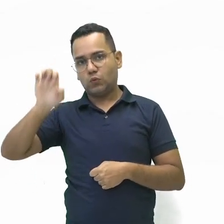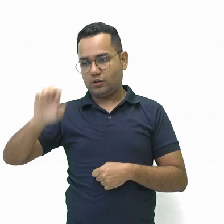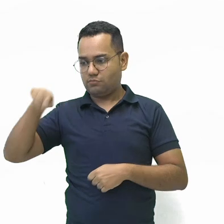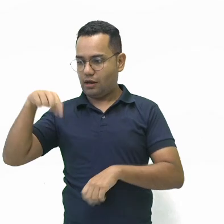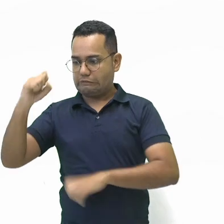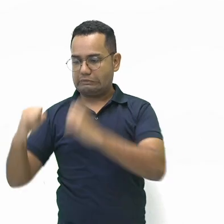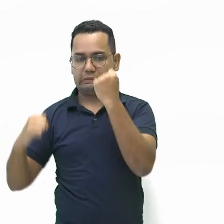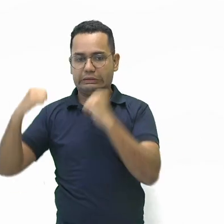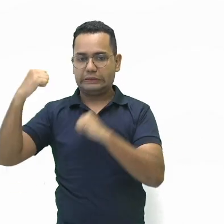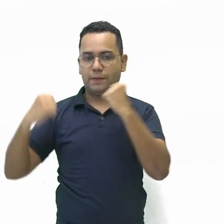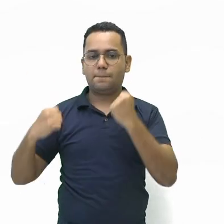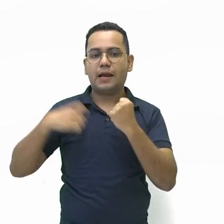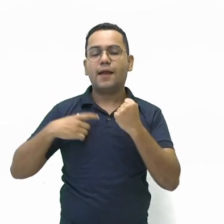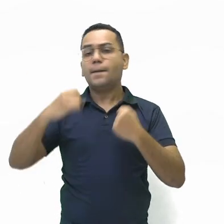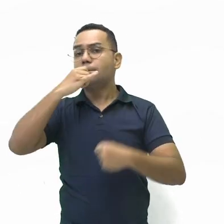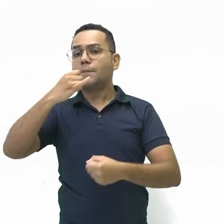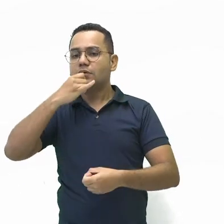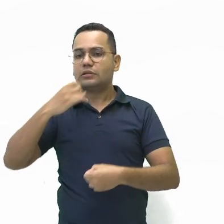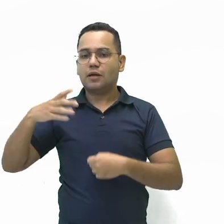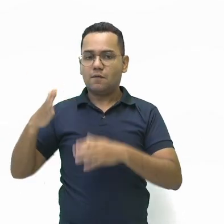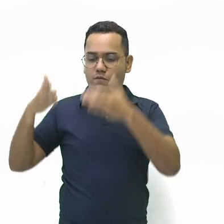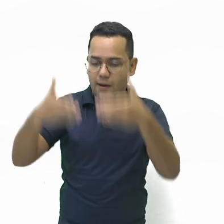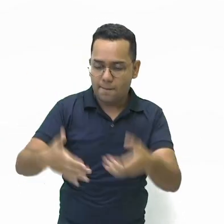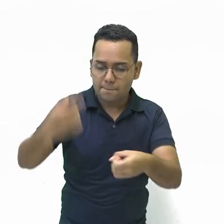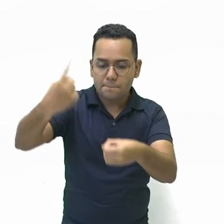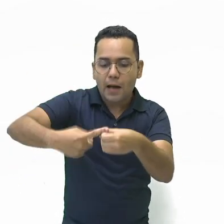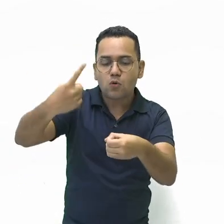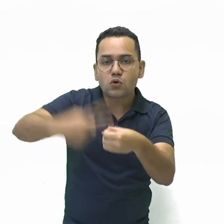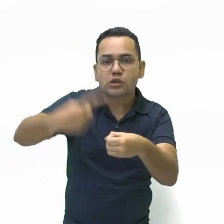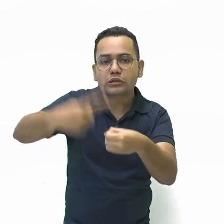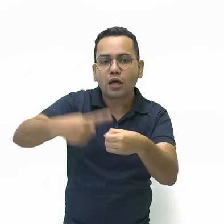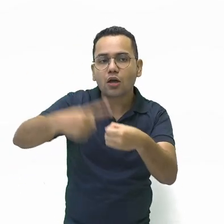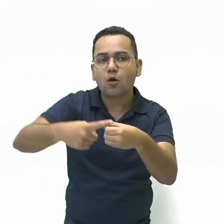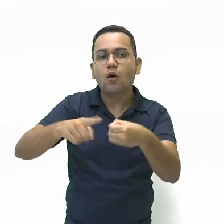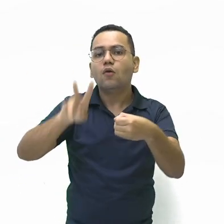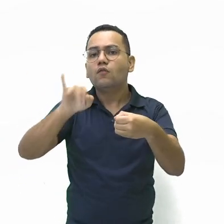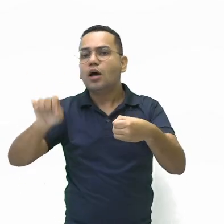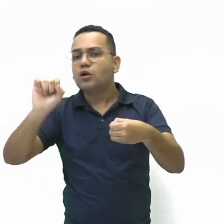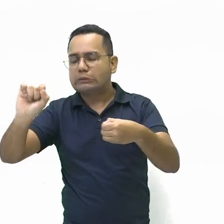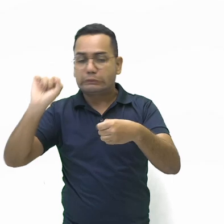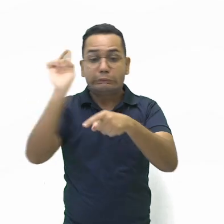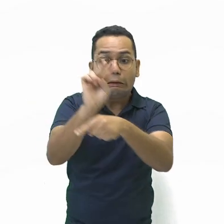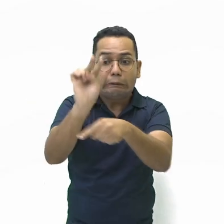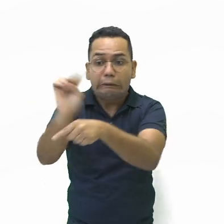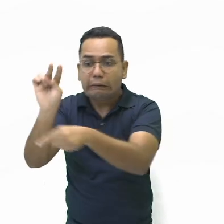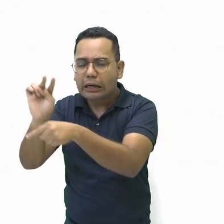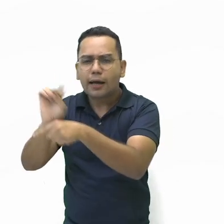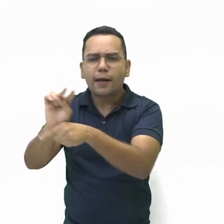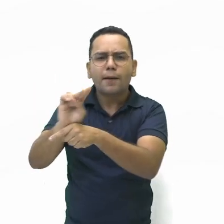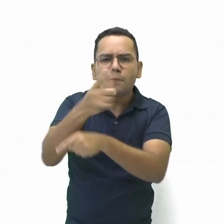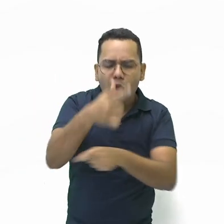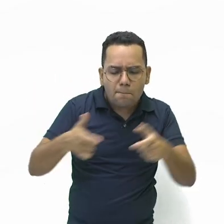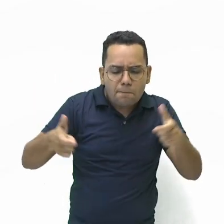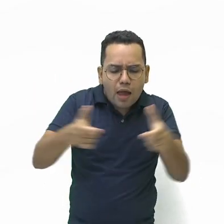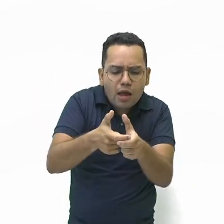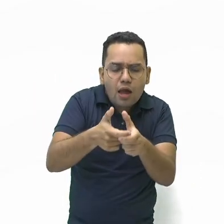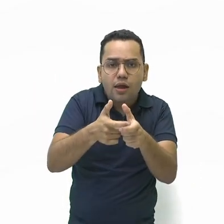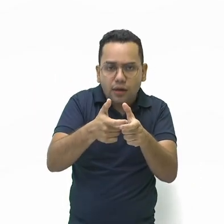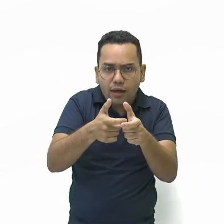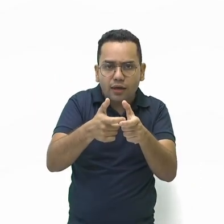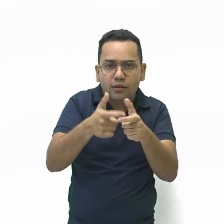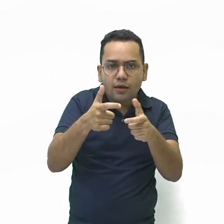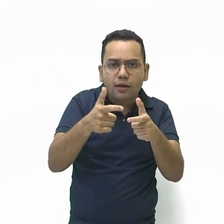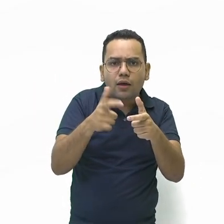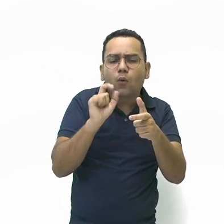empresa, chega ali no interior do interior, comanda tudo, as empresas menores ali acabam, porque aquela grande empresa está